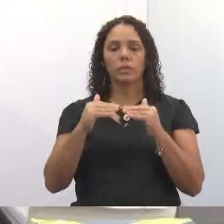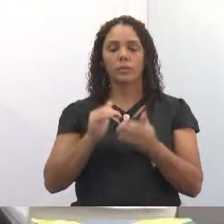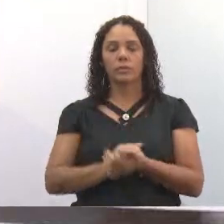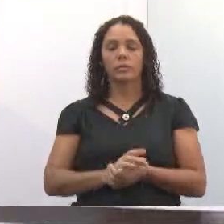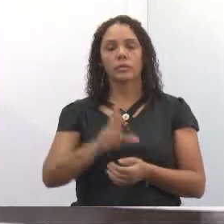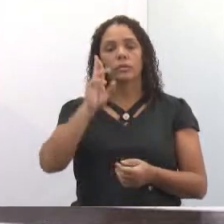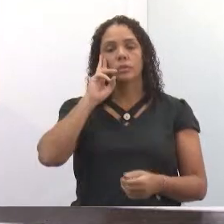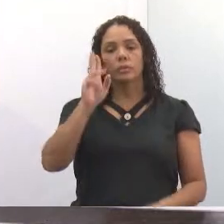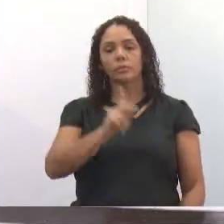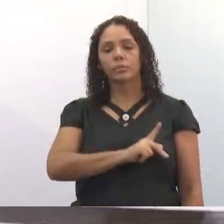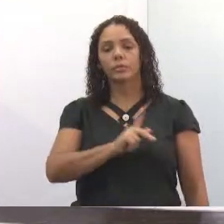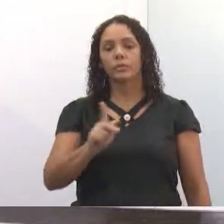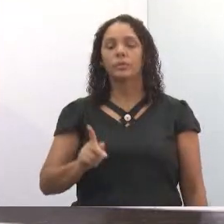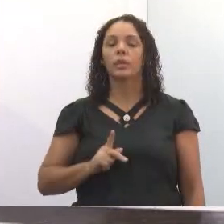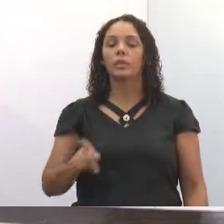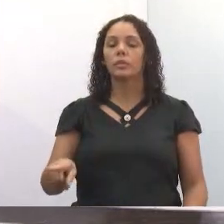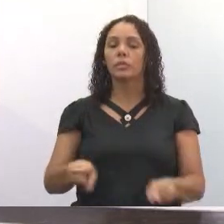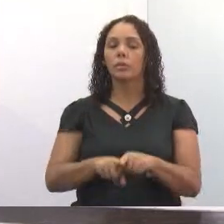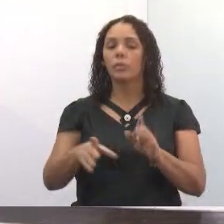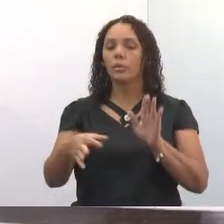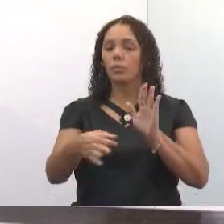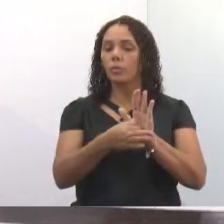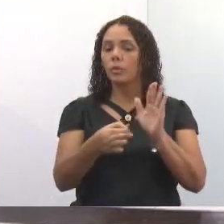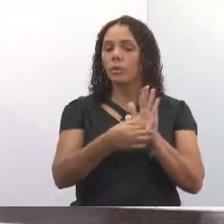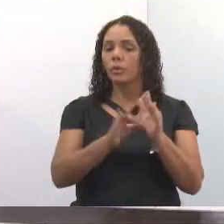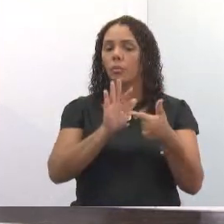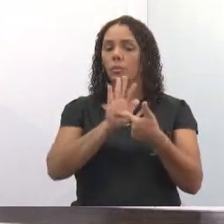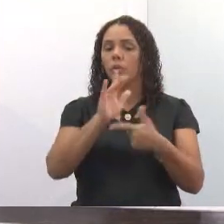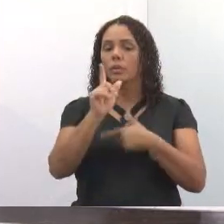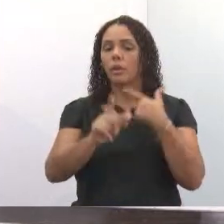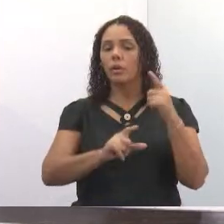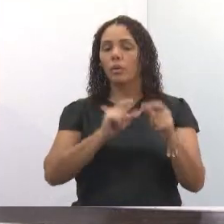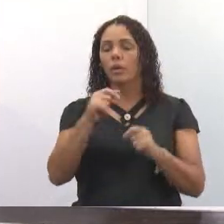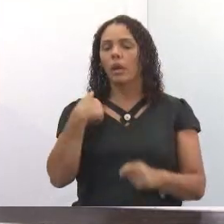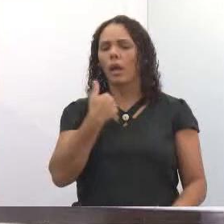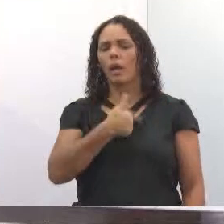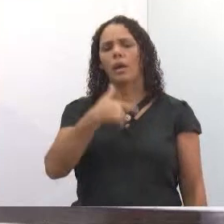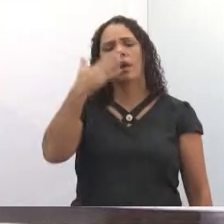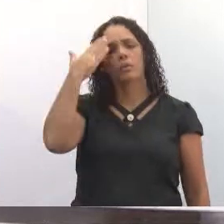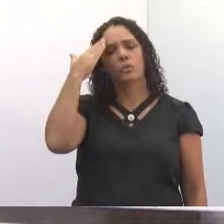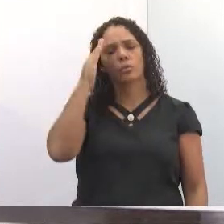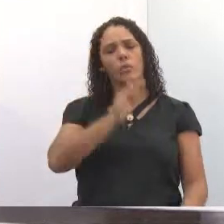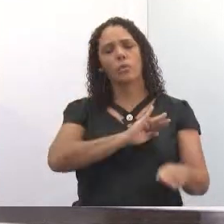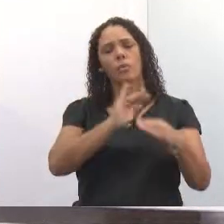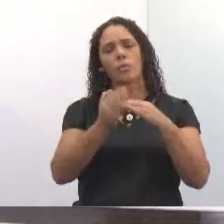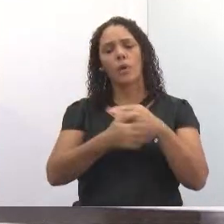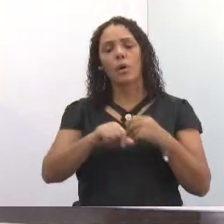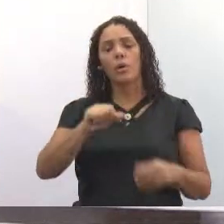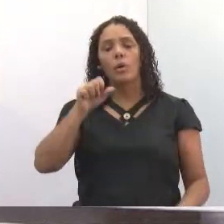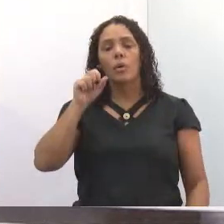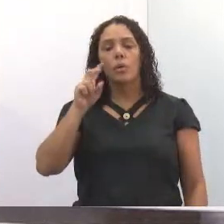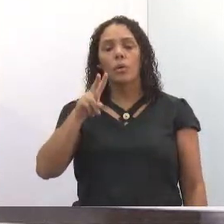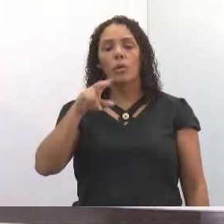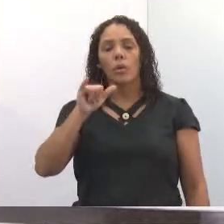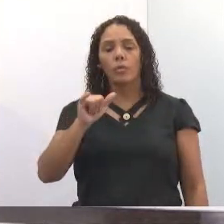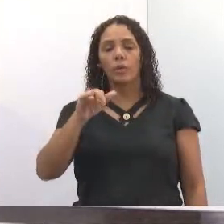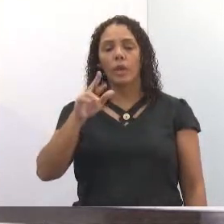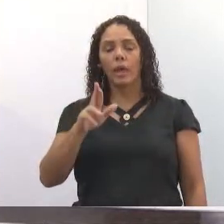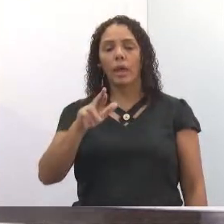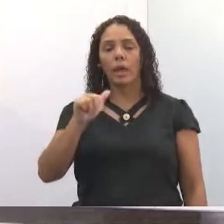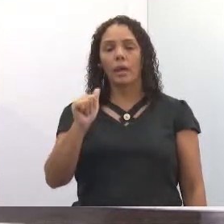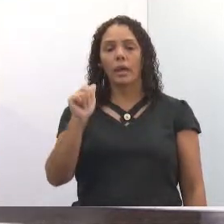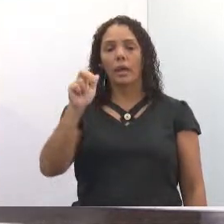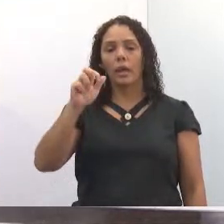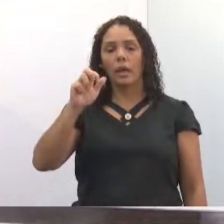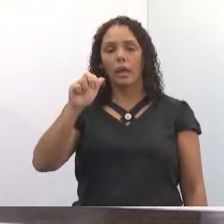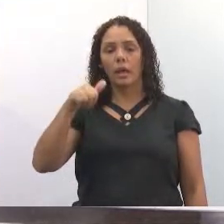Senhor presidente, também quero comentar, dizer que a gente sabe que ali no Veranejal a gente é cortado por uma rodovia